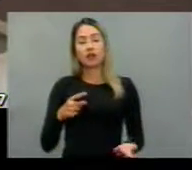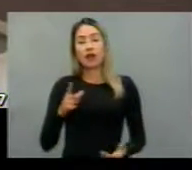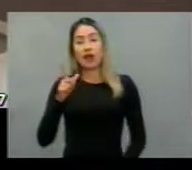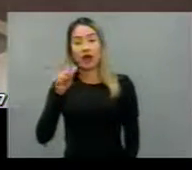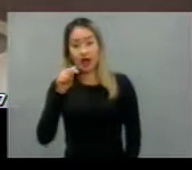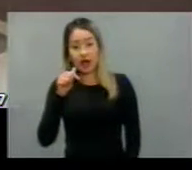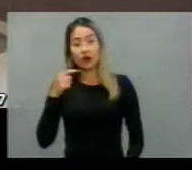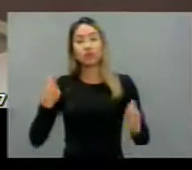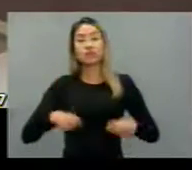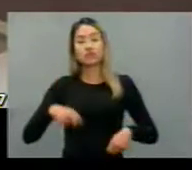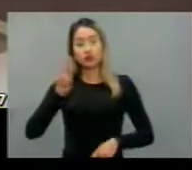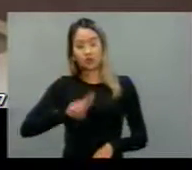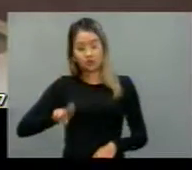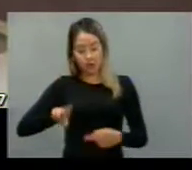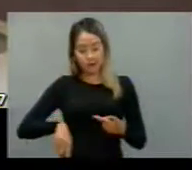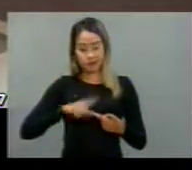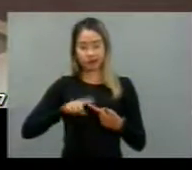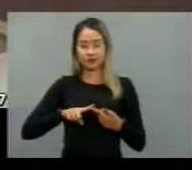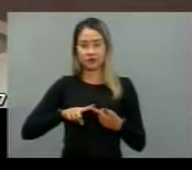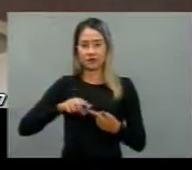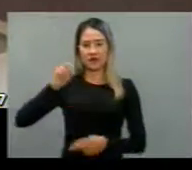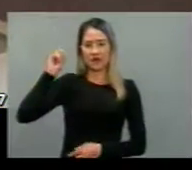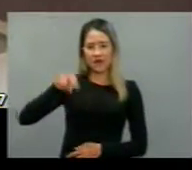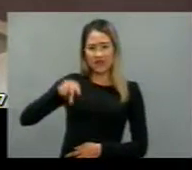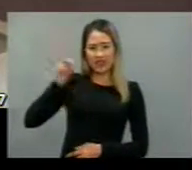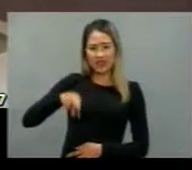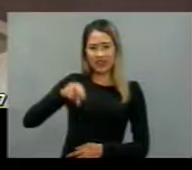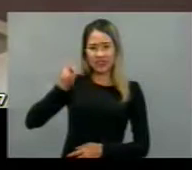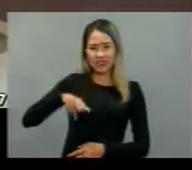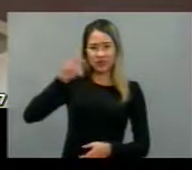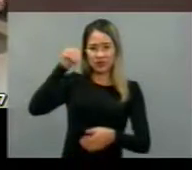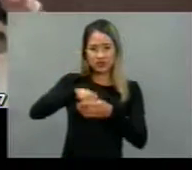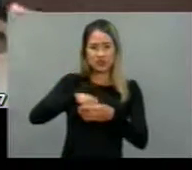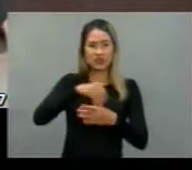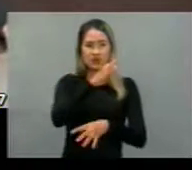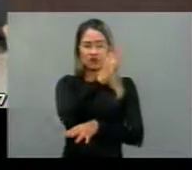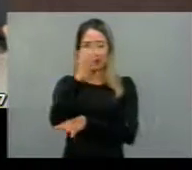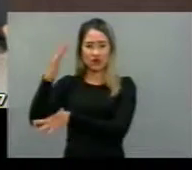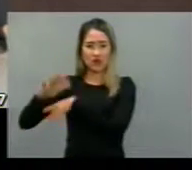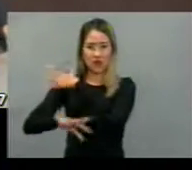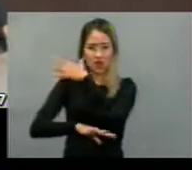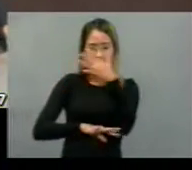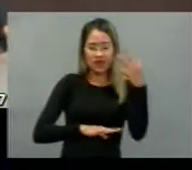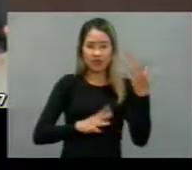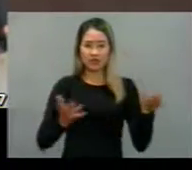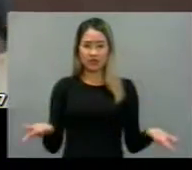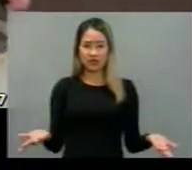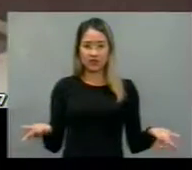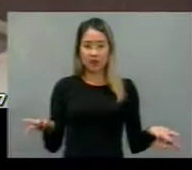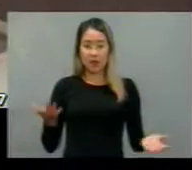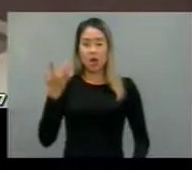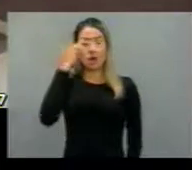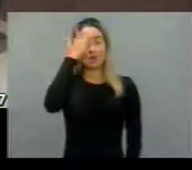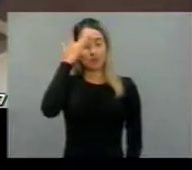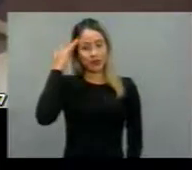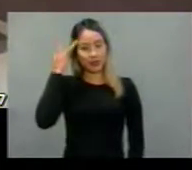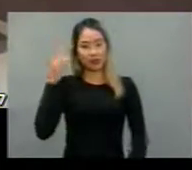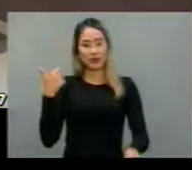grande consumidor de agrotóxico, devasta florestas, está envolvido com situações de trabalho escravo,